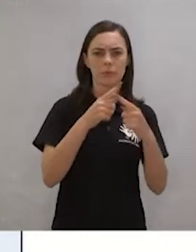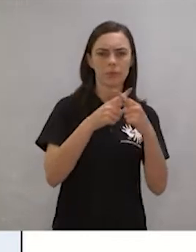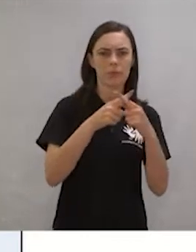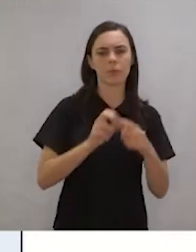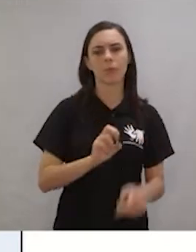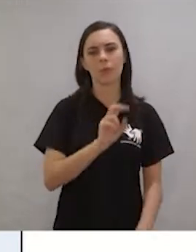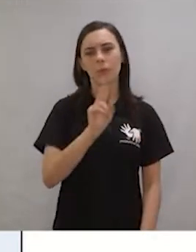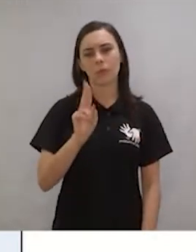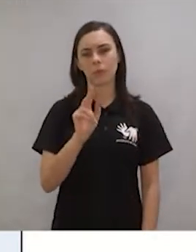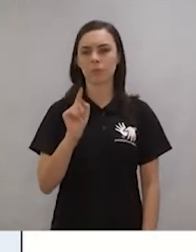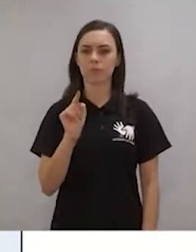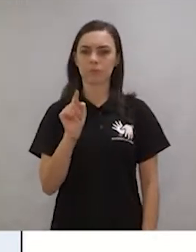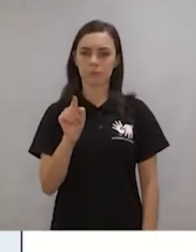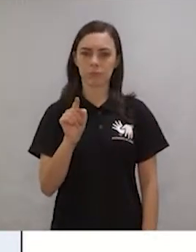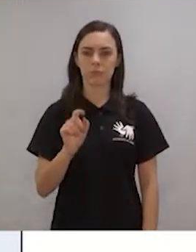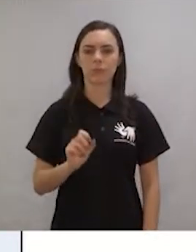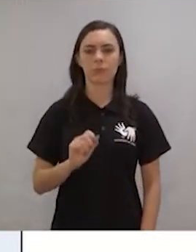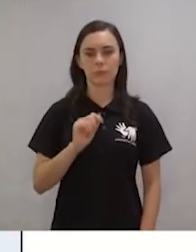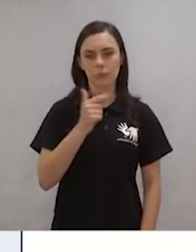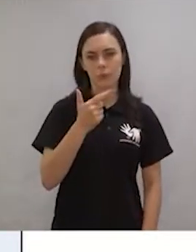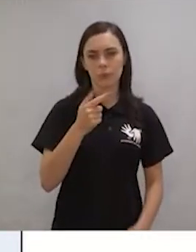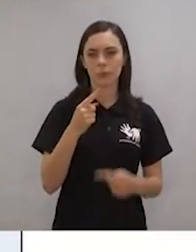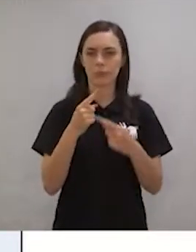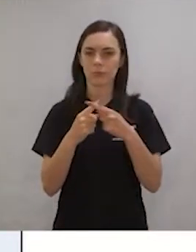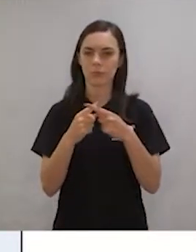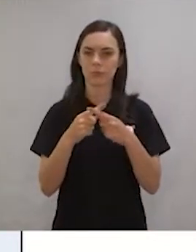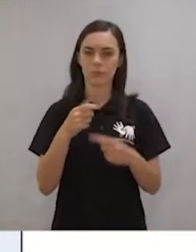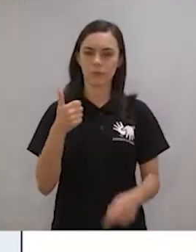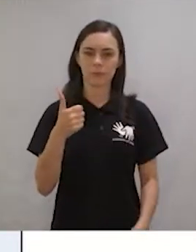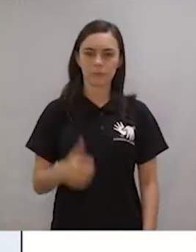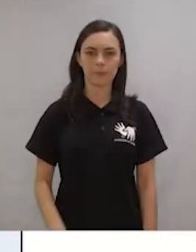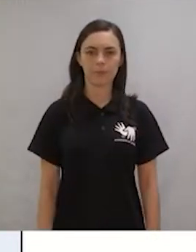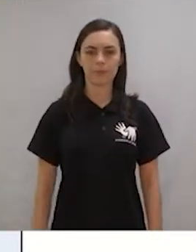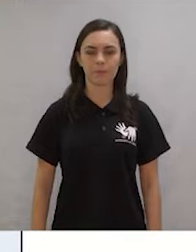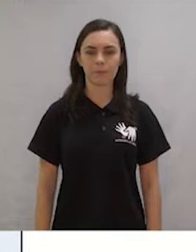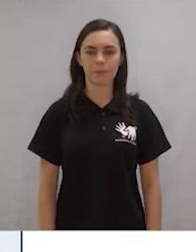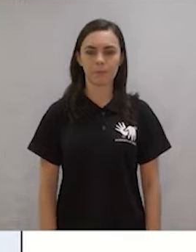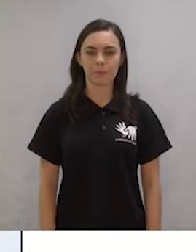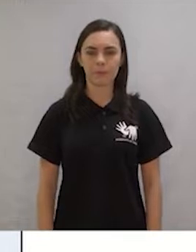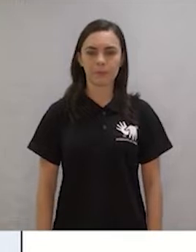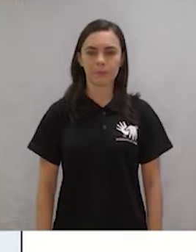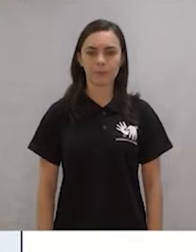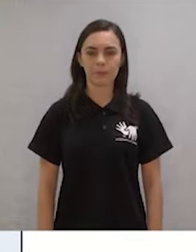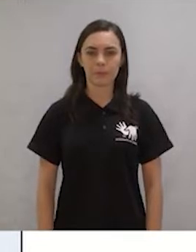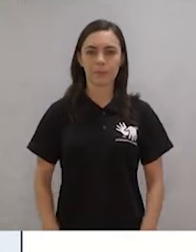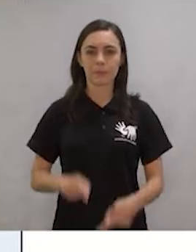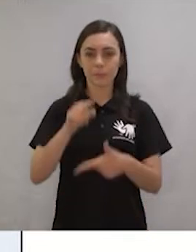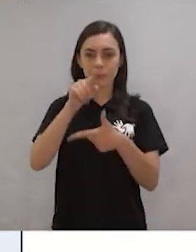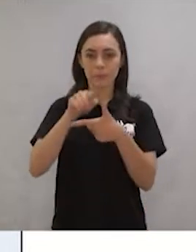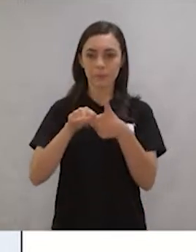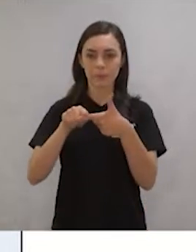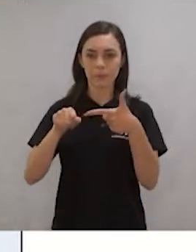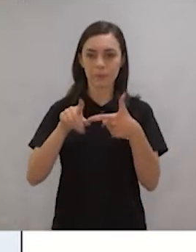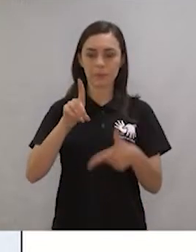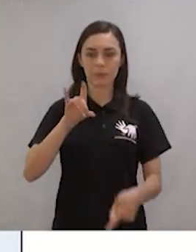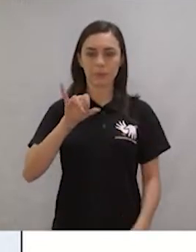símbolos diferentes, né? Que representa 2 vezes o número 1. A